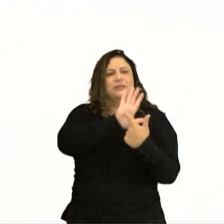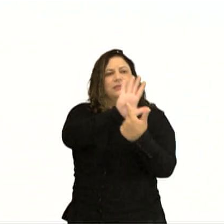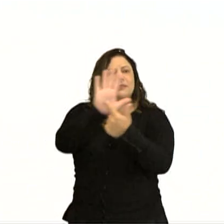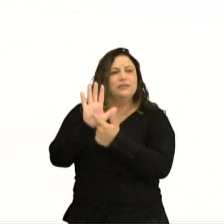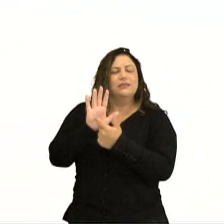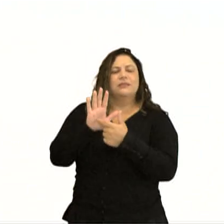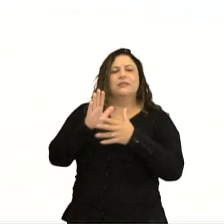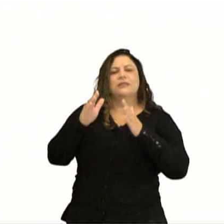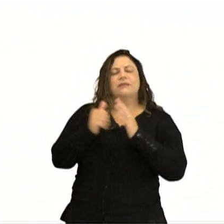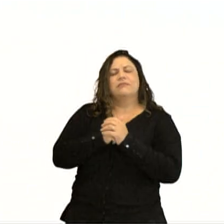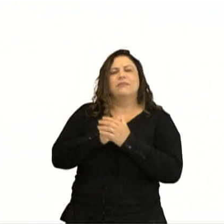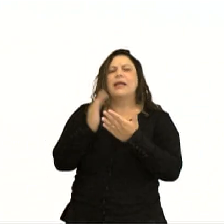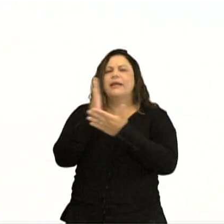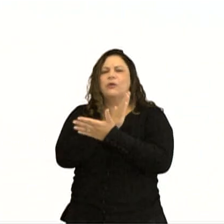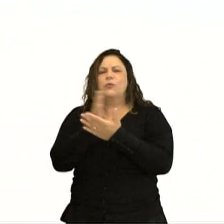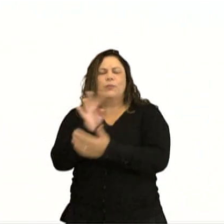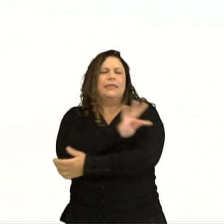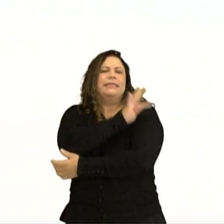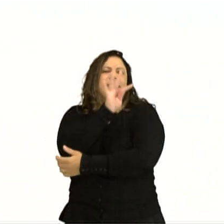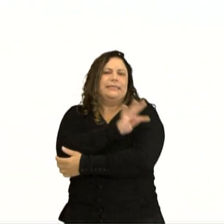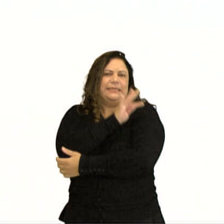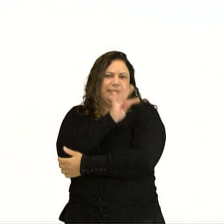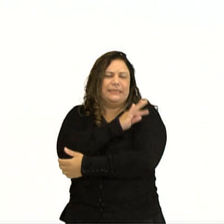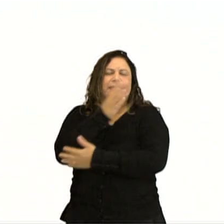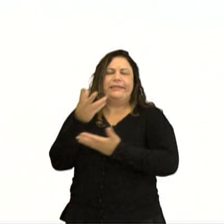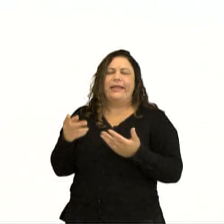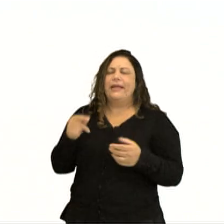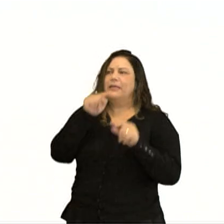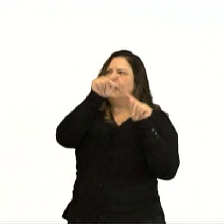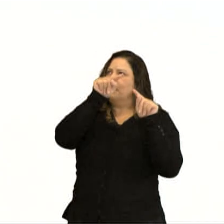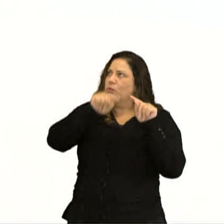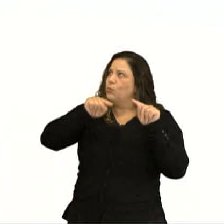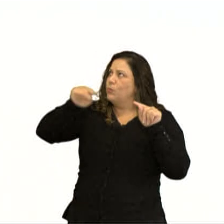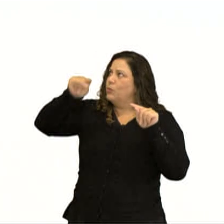mais algumas técnicas do pontilismo.